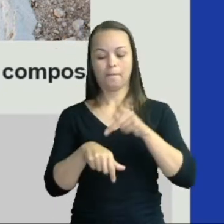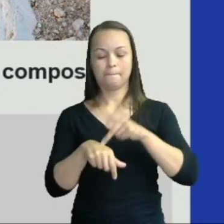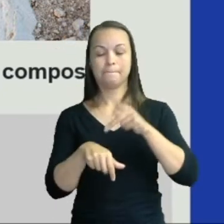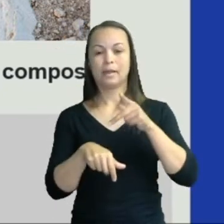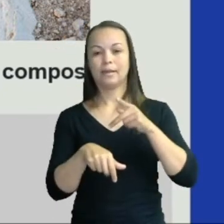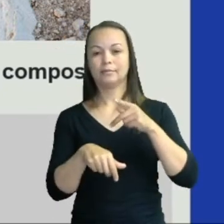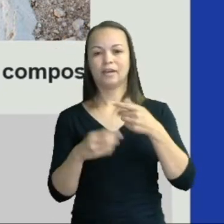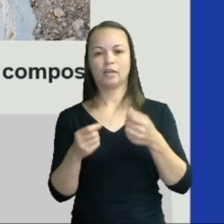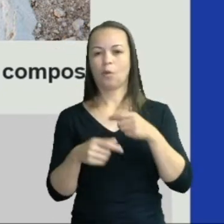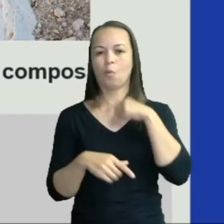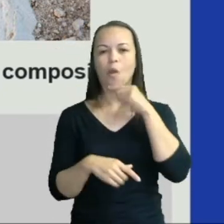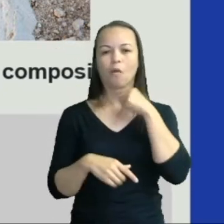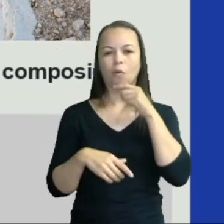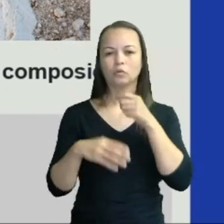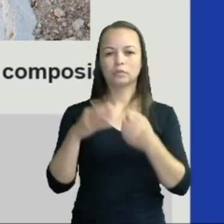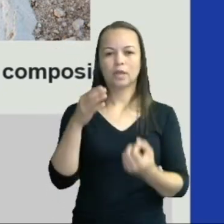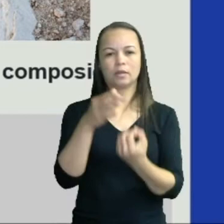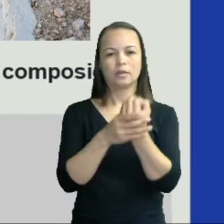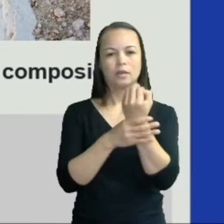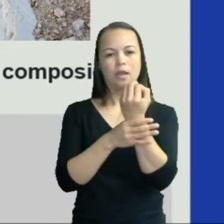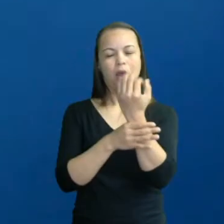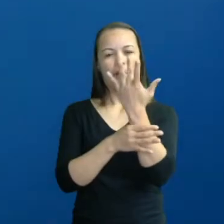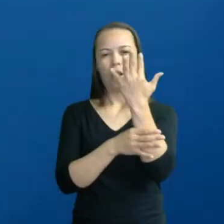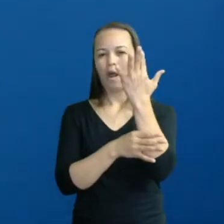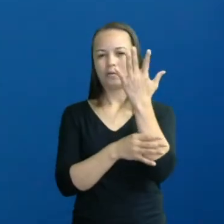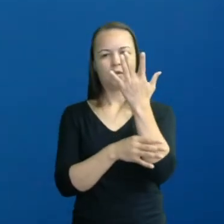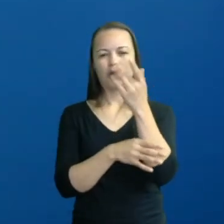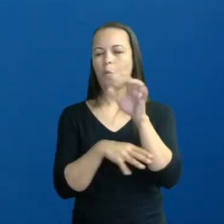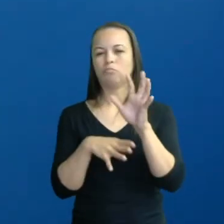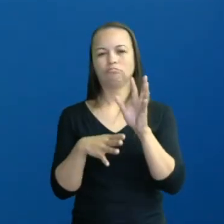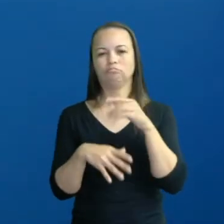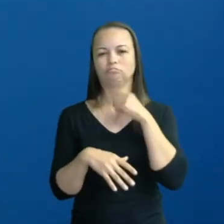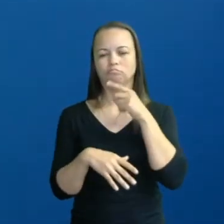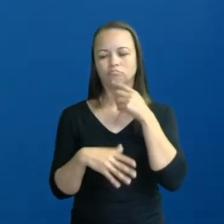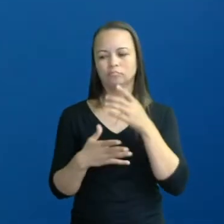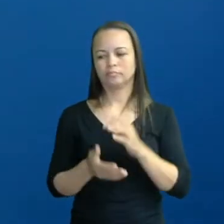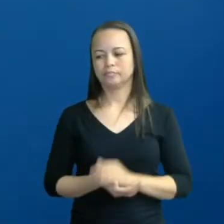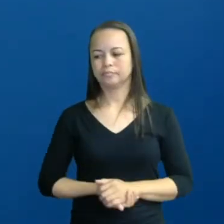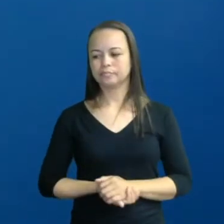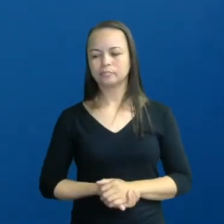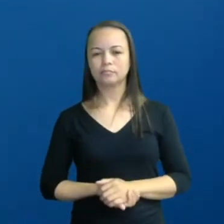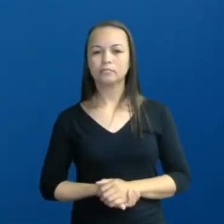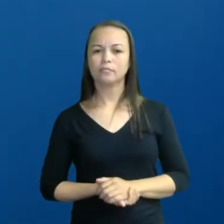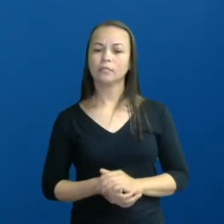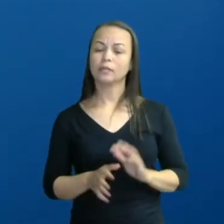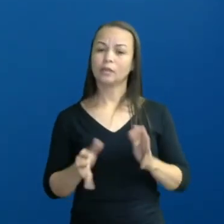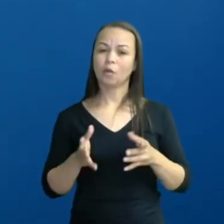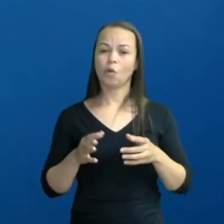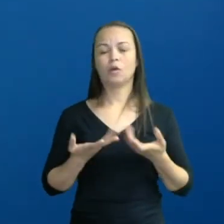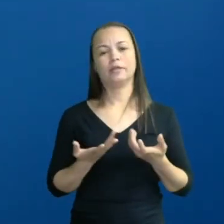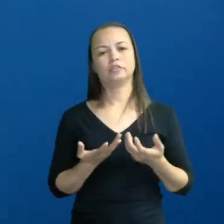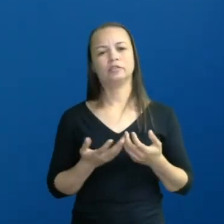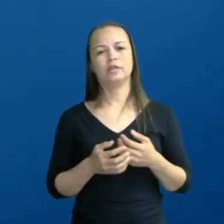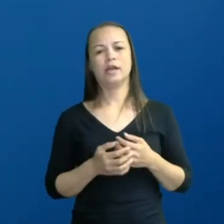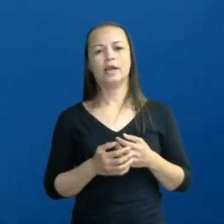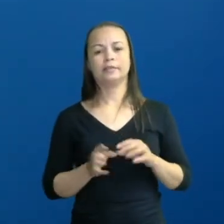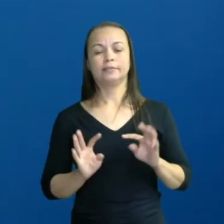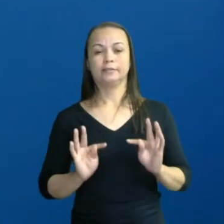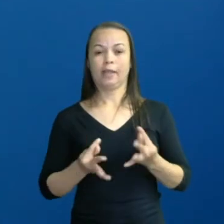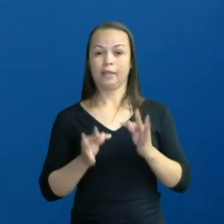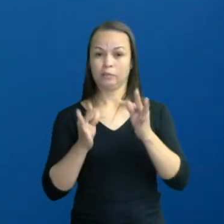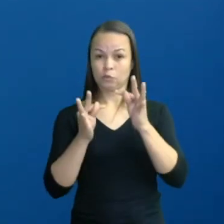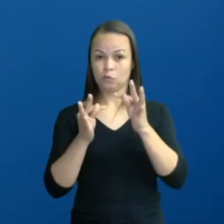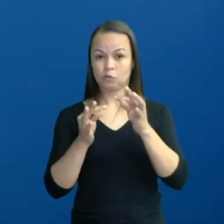em sua composição. Mas, olha só, como eu falei, com as tecnologias e